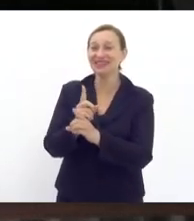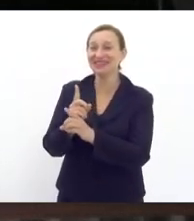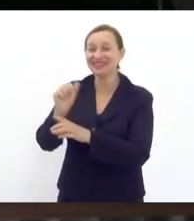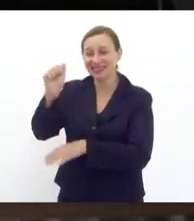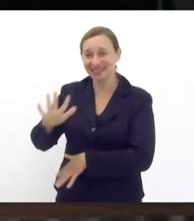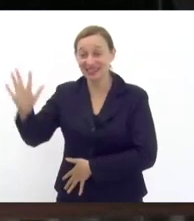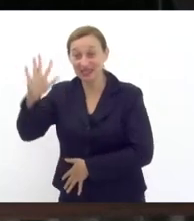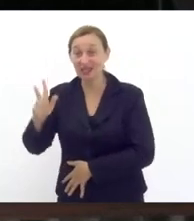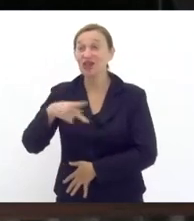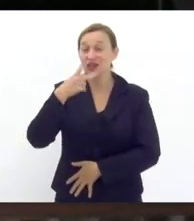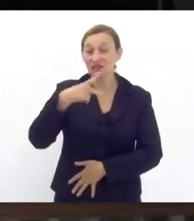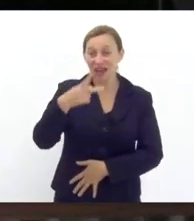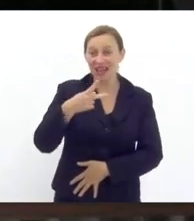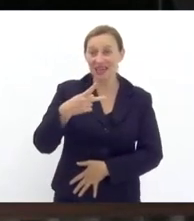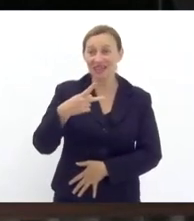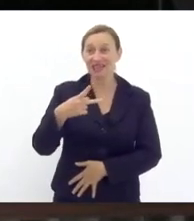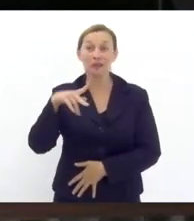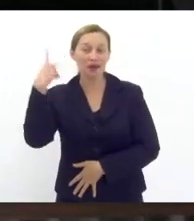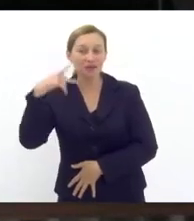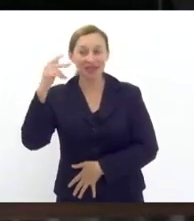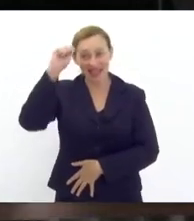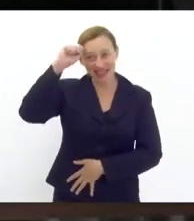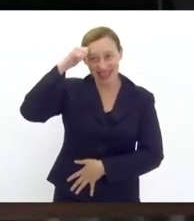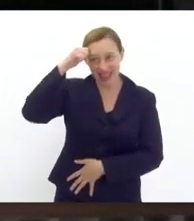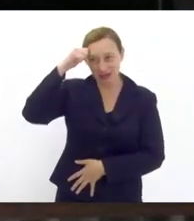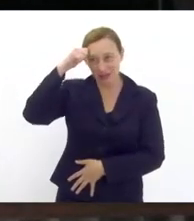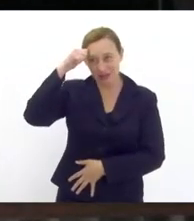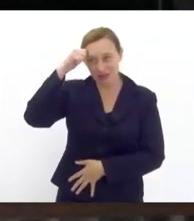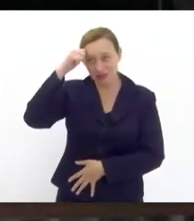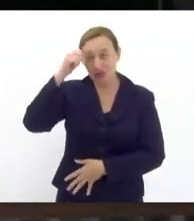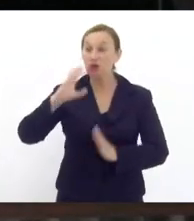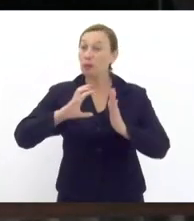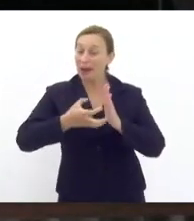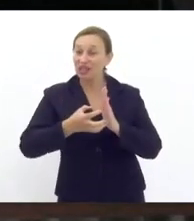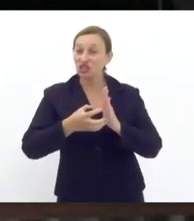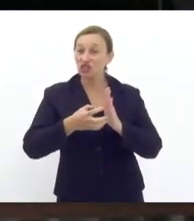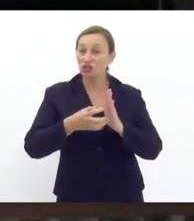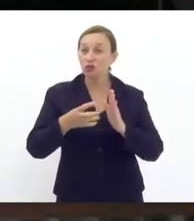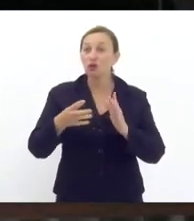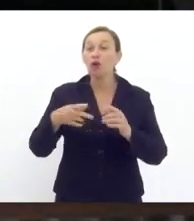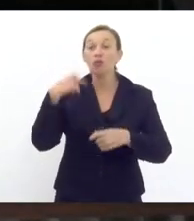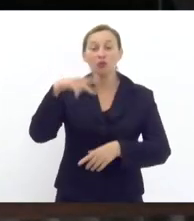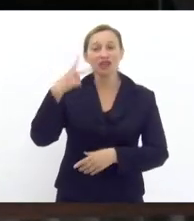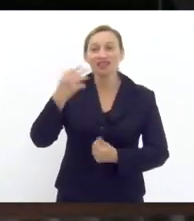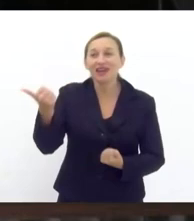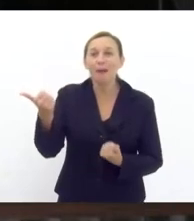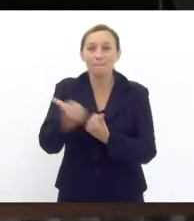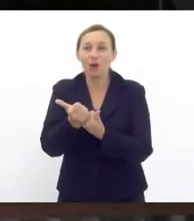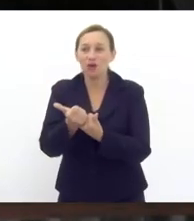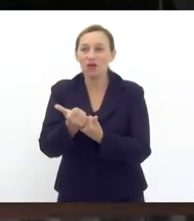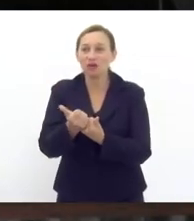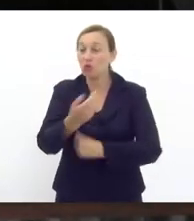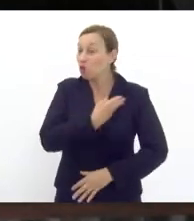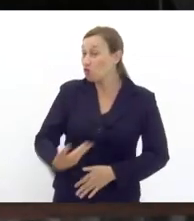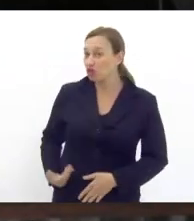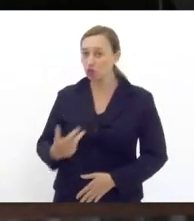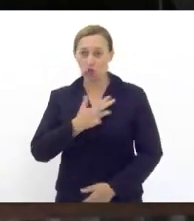de parlamentares negros e negras, dos partidos políticos que apoiam o governo